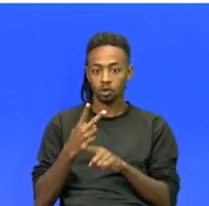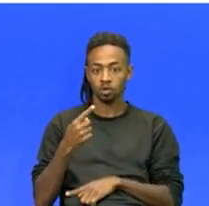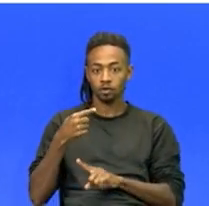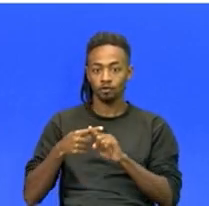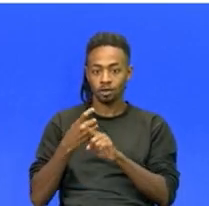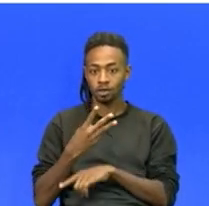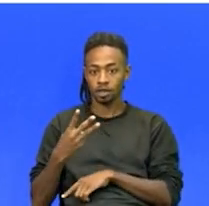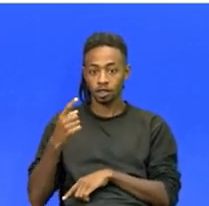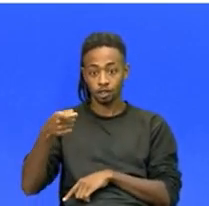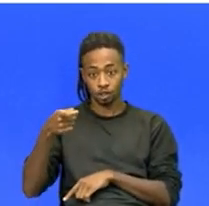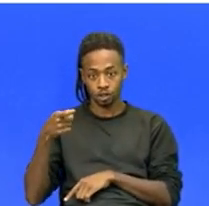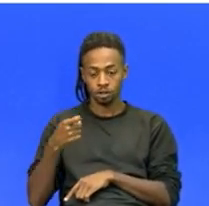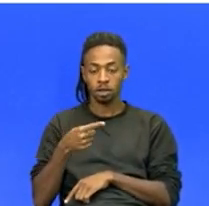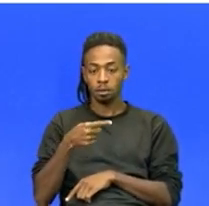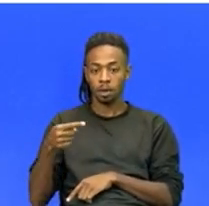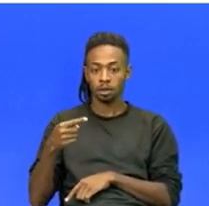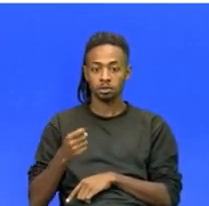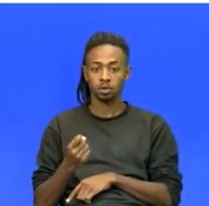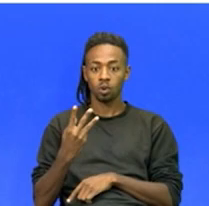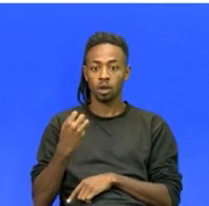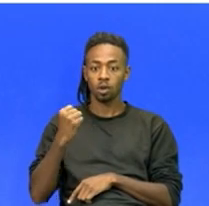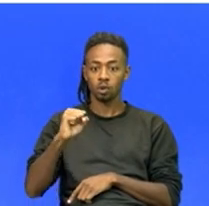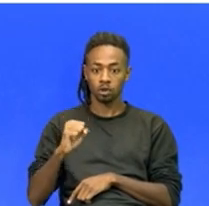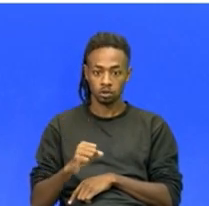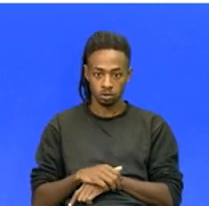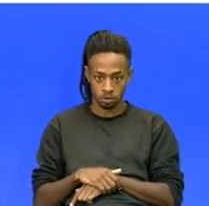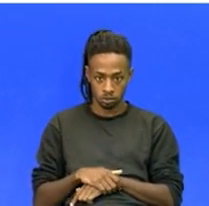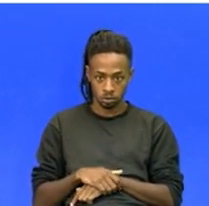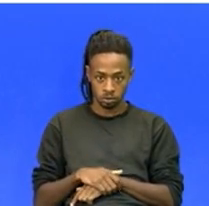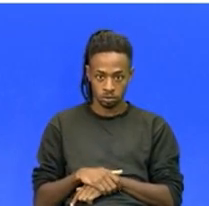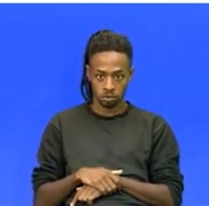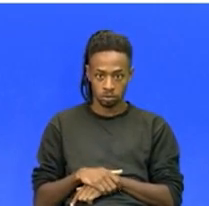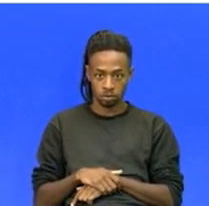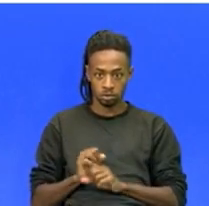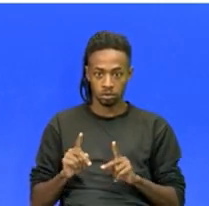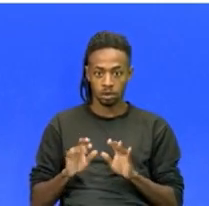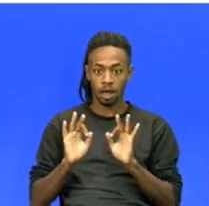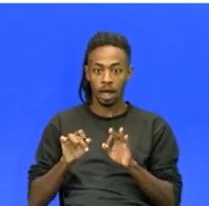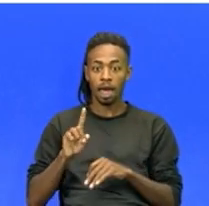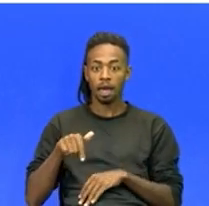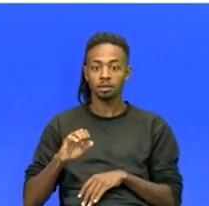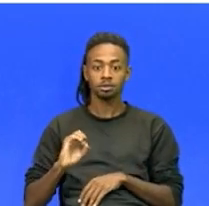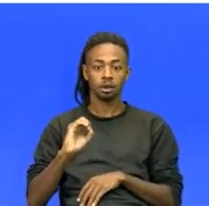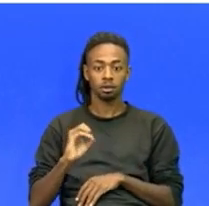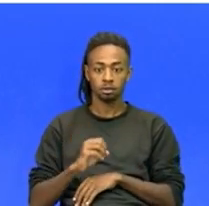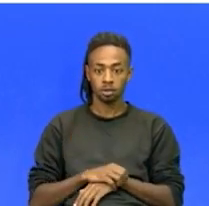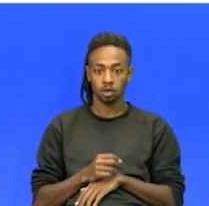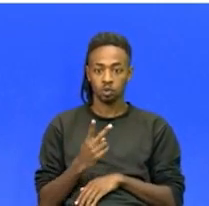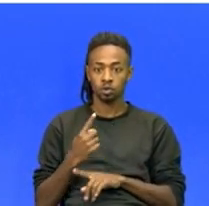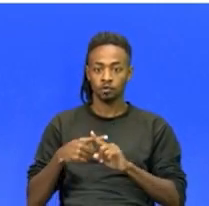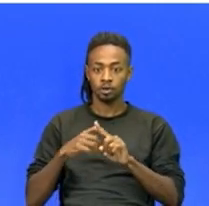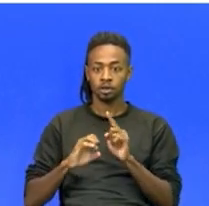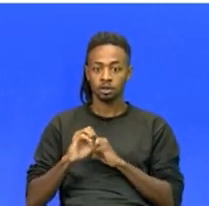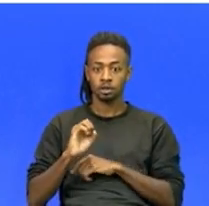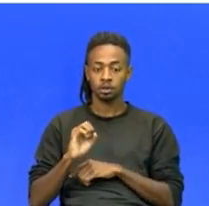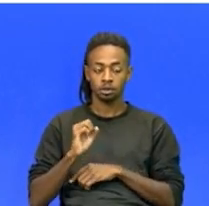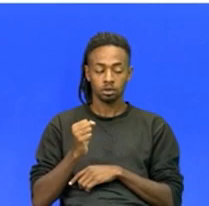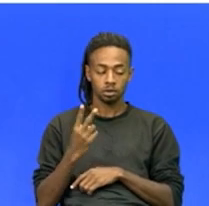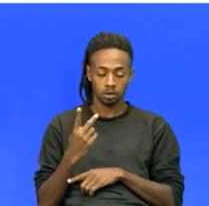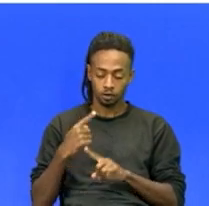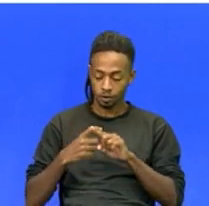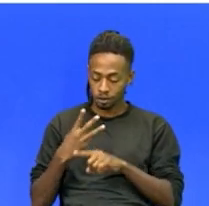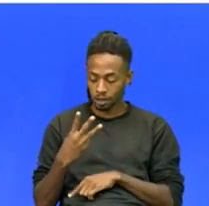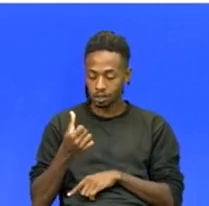3, x menos 48 é nada, né? Zero. Então, 2 vezes 3, 6x. Por isso,